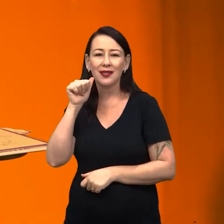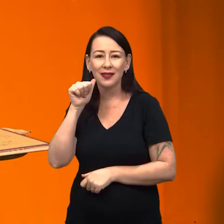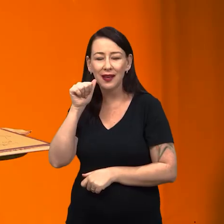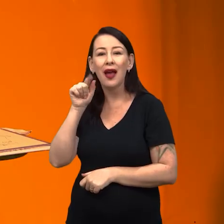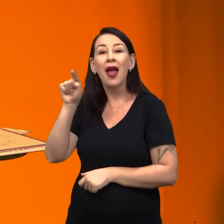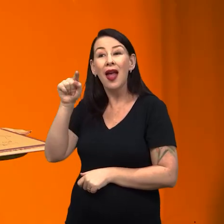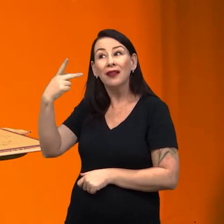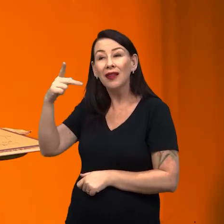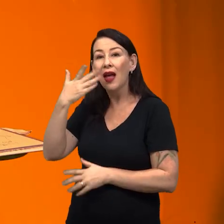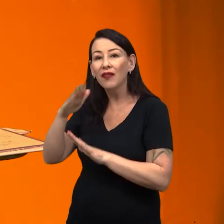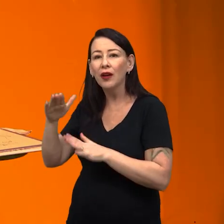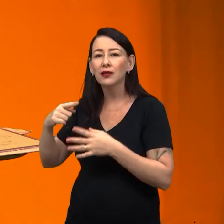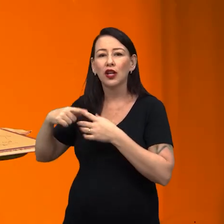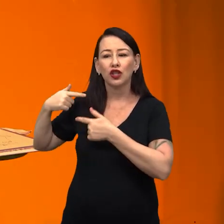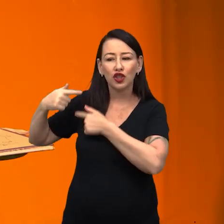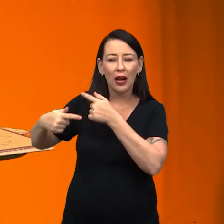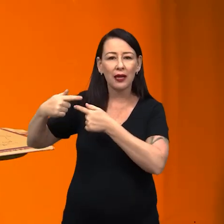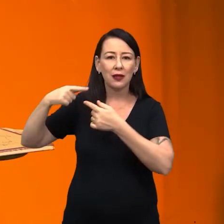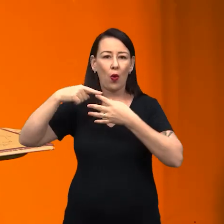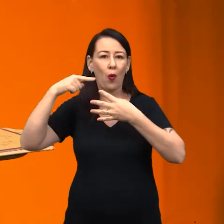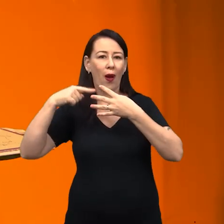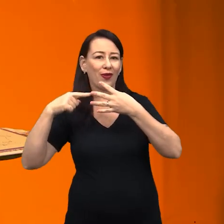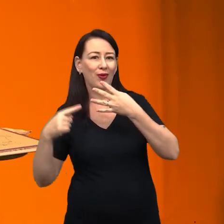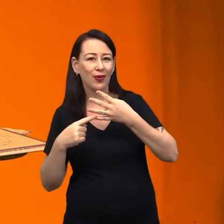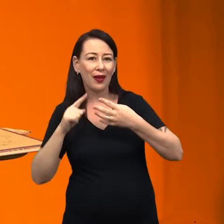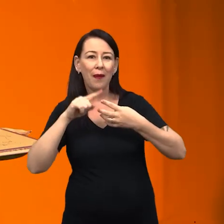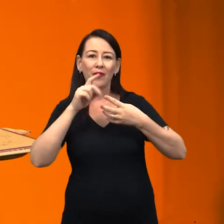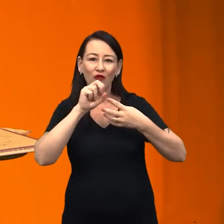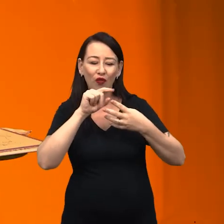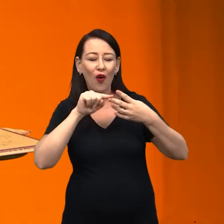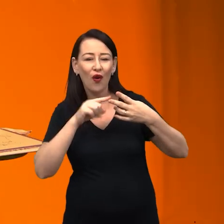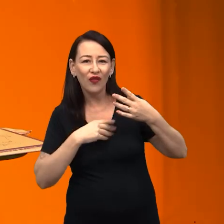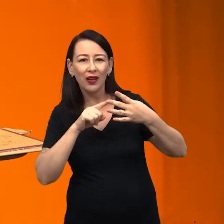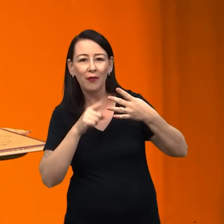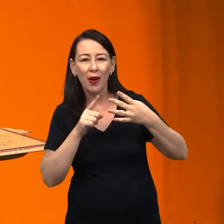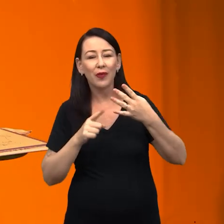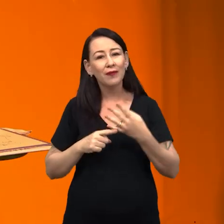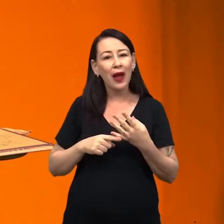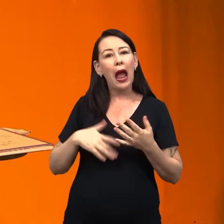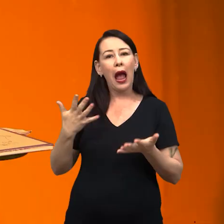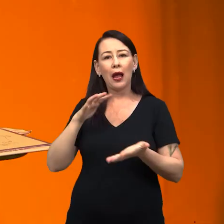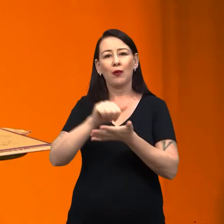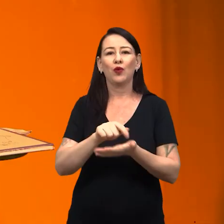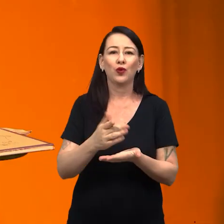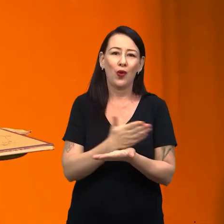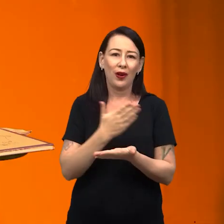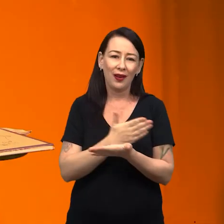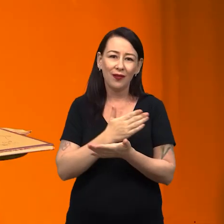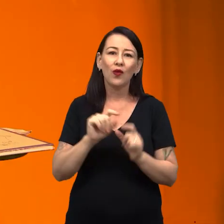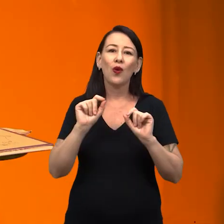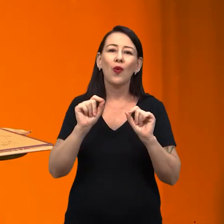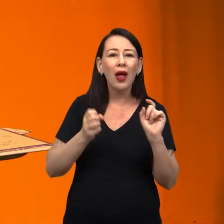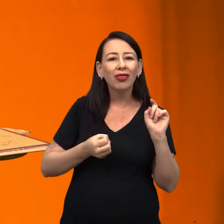de 4 gerações. Esse foi um caminho que eu encontrei de devolver para essa comunidade o que